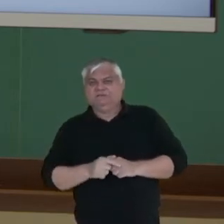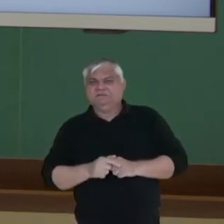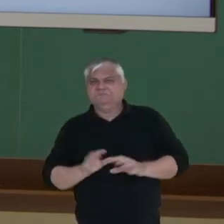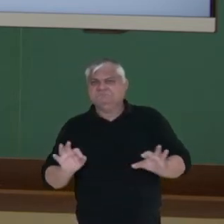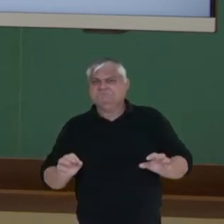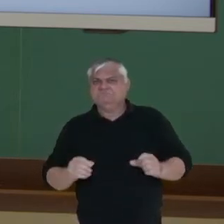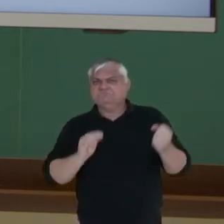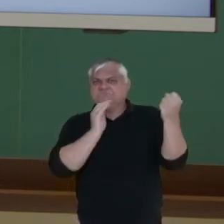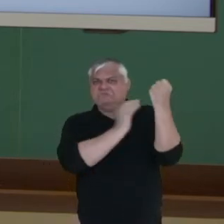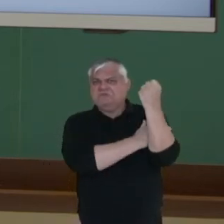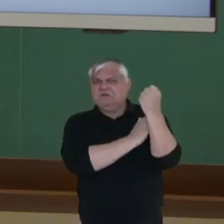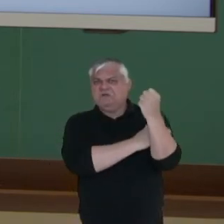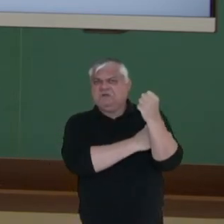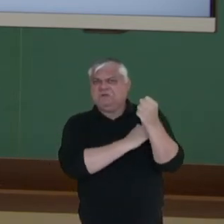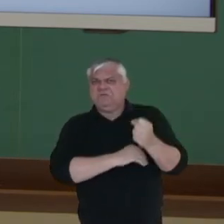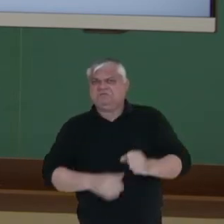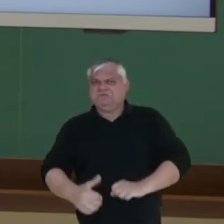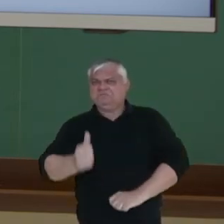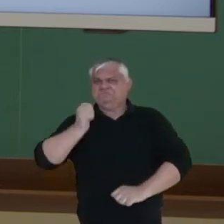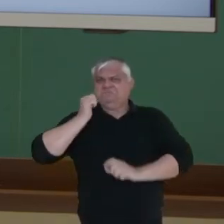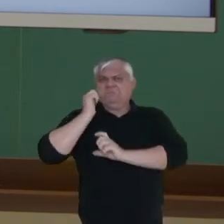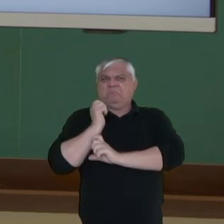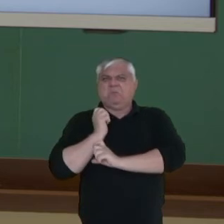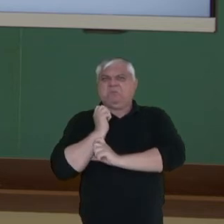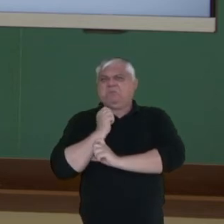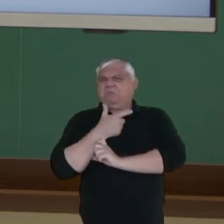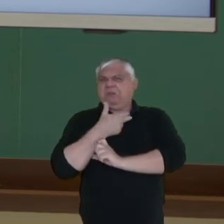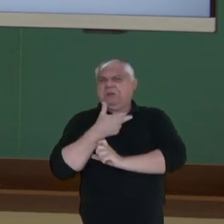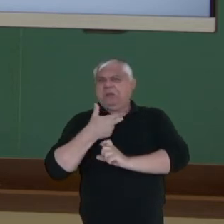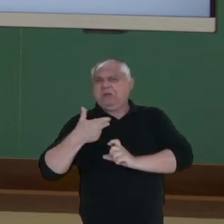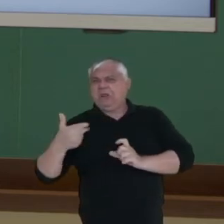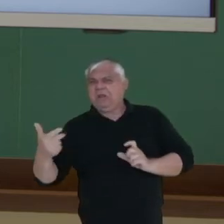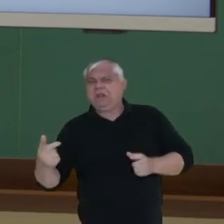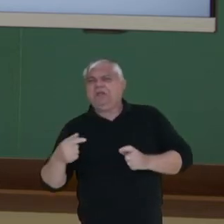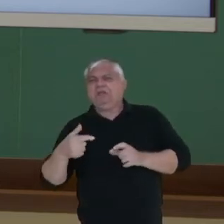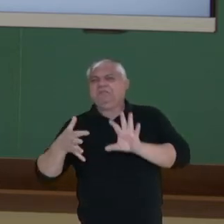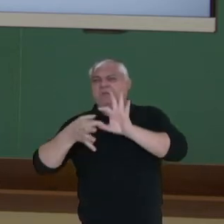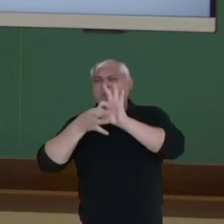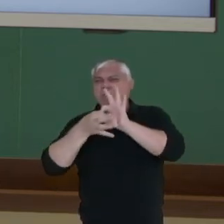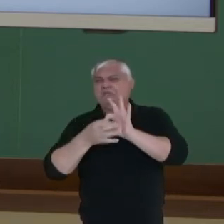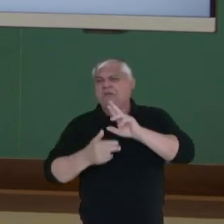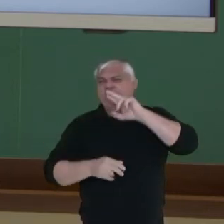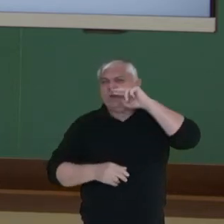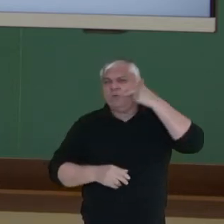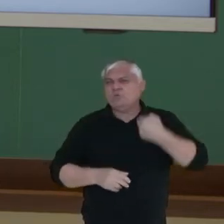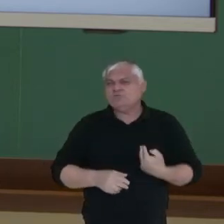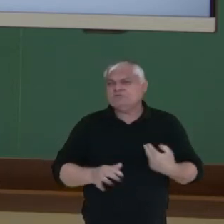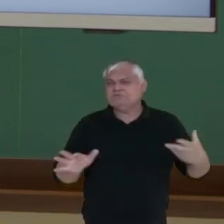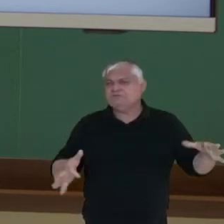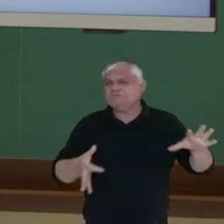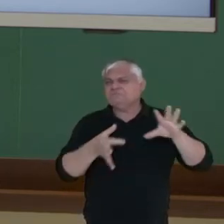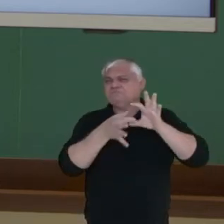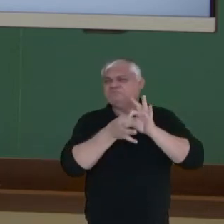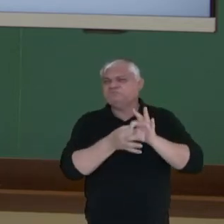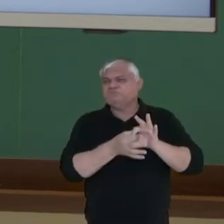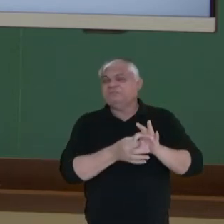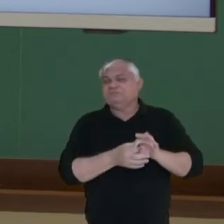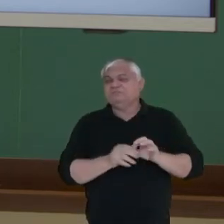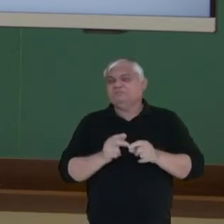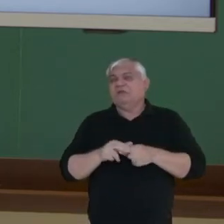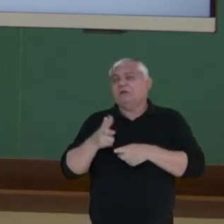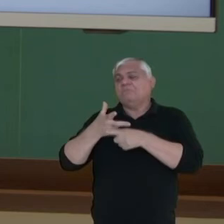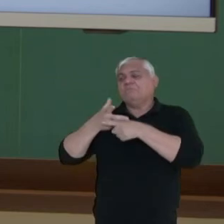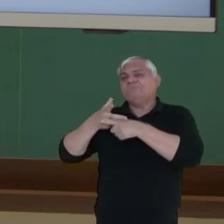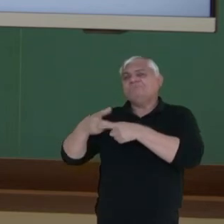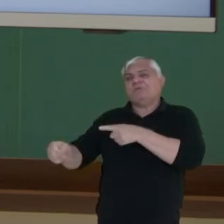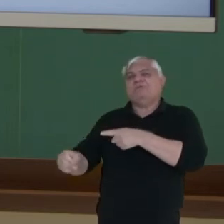naquele momento, e devido também à proximidade com a antiga União Soviética, consegue uma grande vantagem e